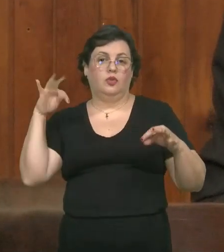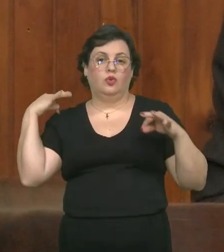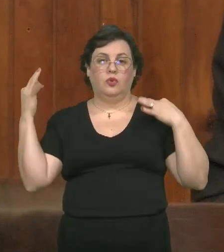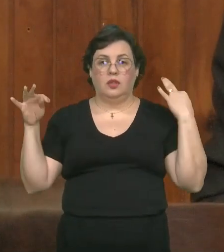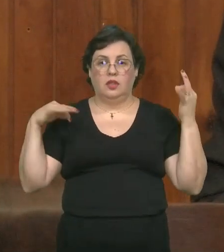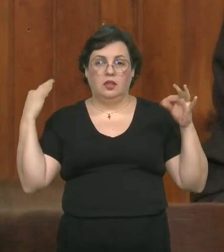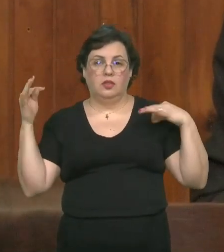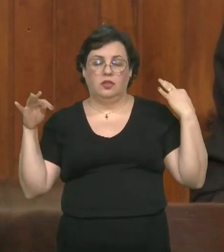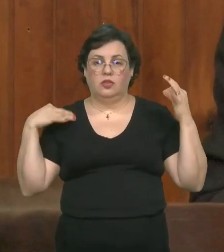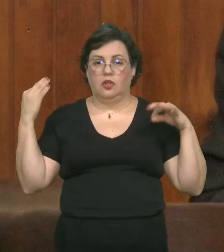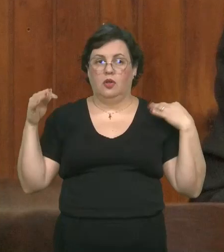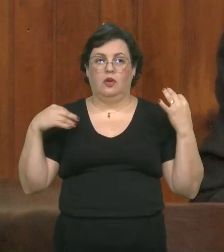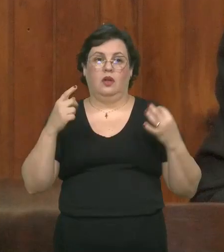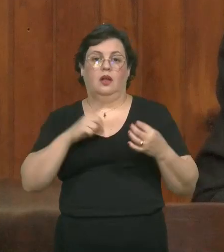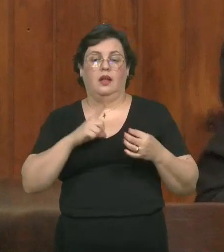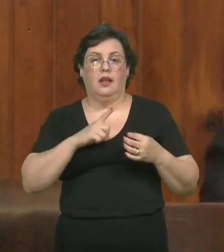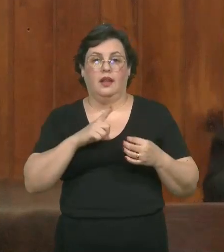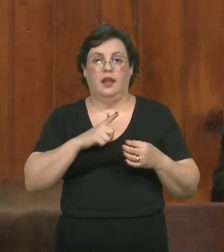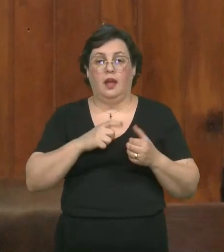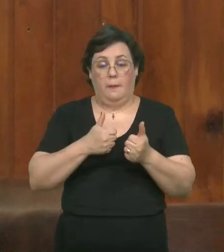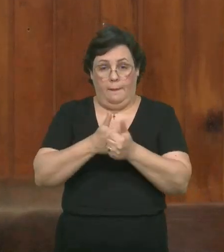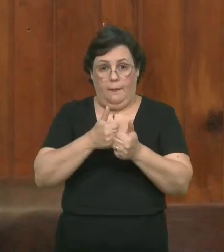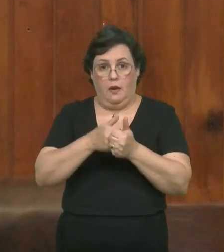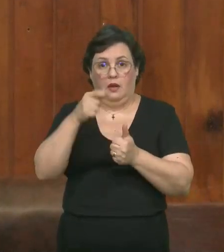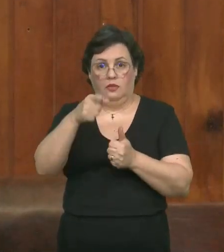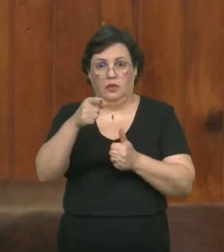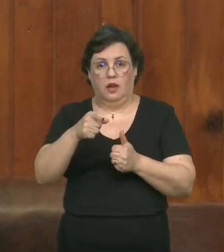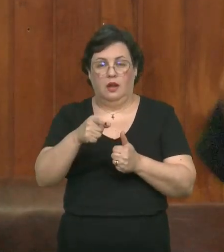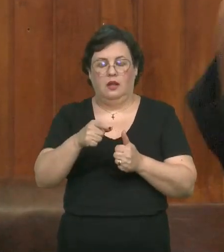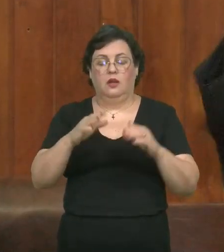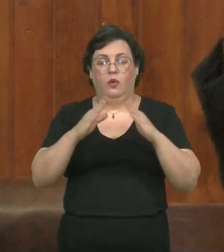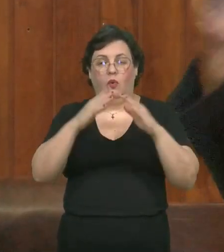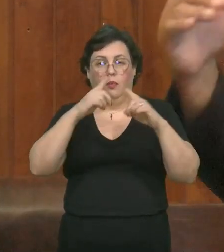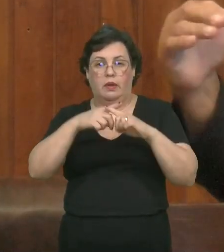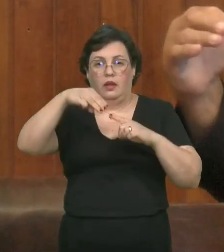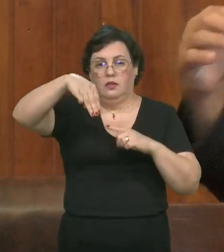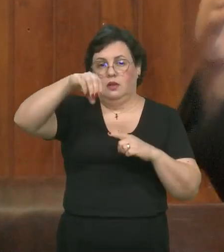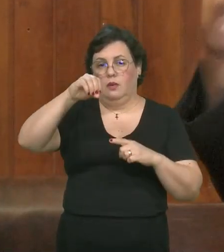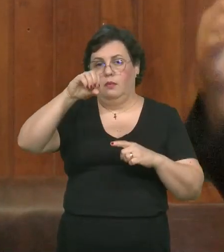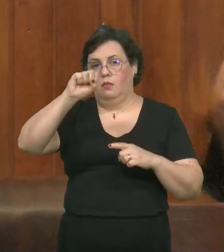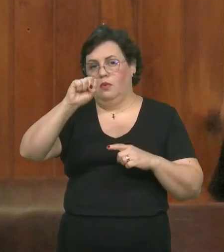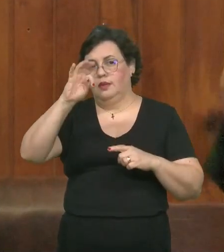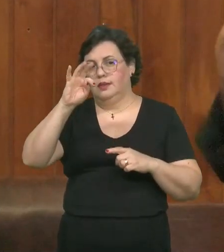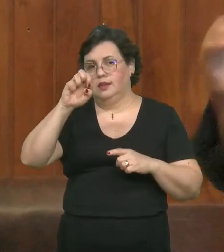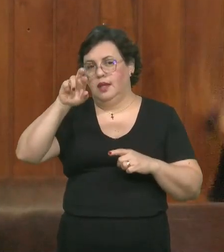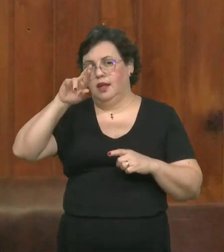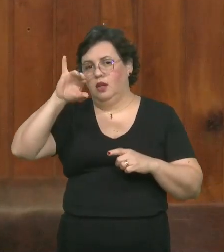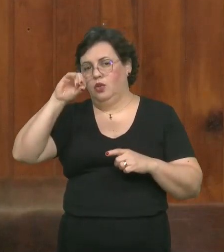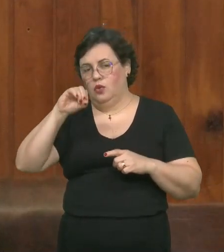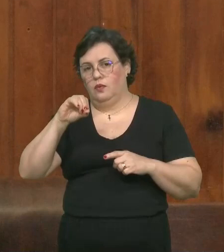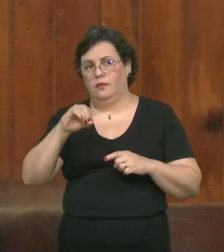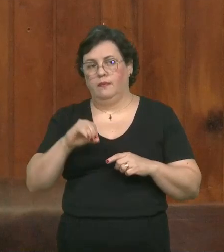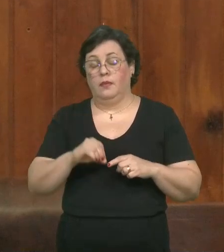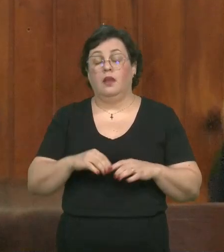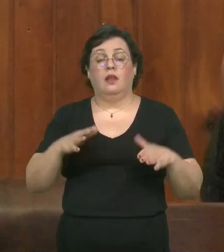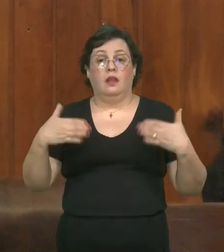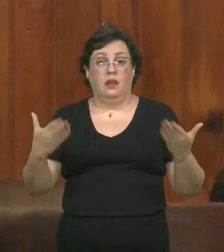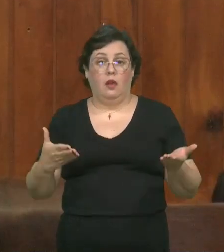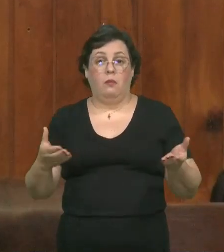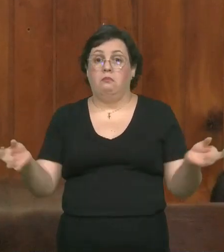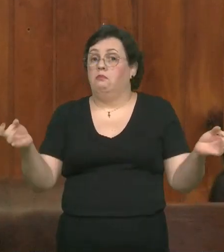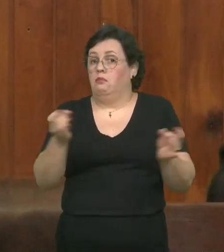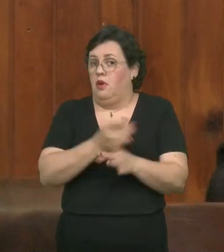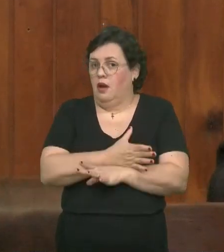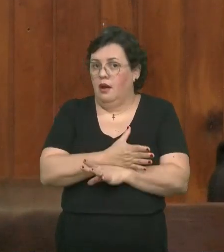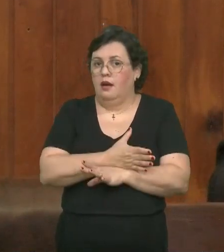na vicinal um mosteiro de padres, e agora, propriamente dito, a serra ficando pronta, as bermas ficando prontas, trazendo toda